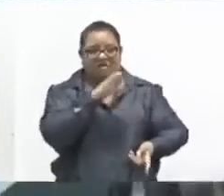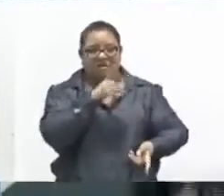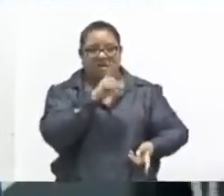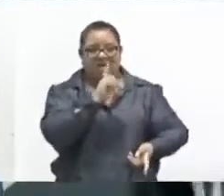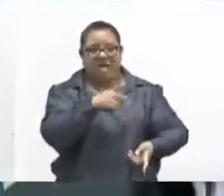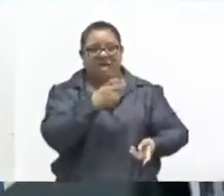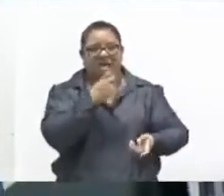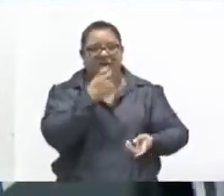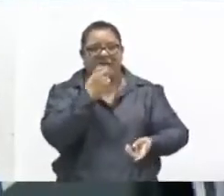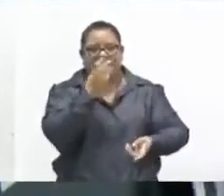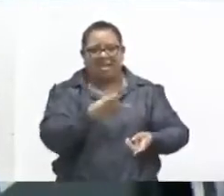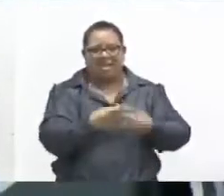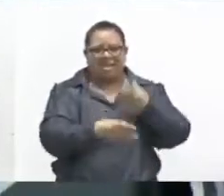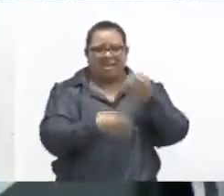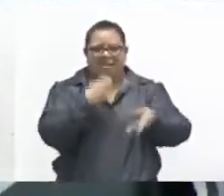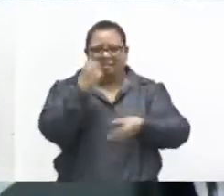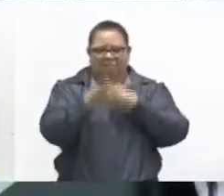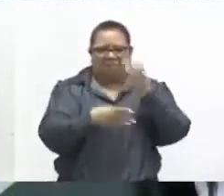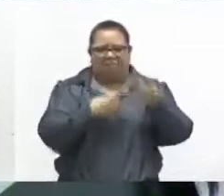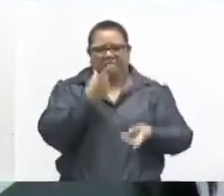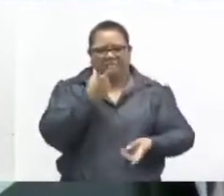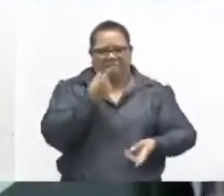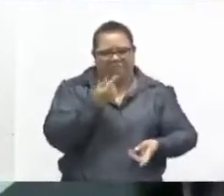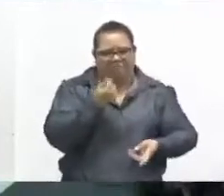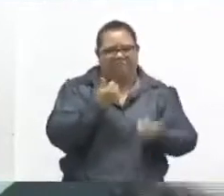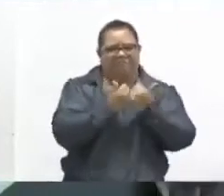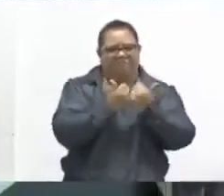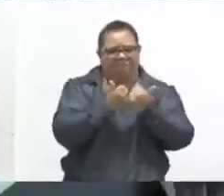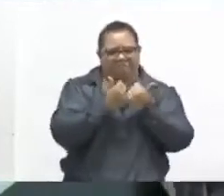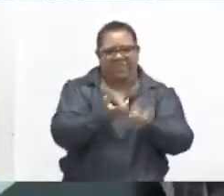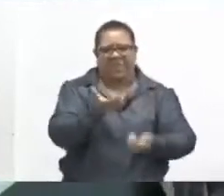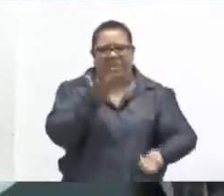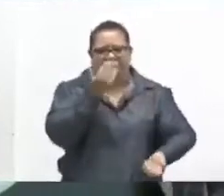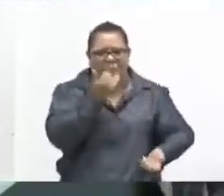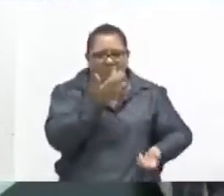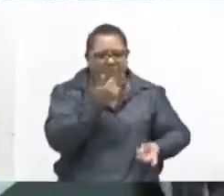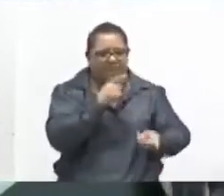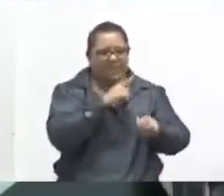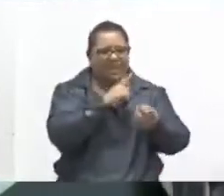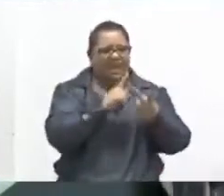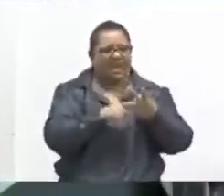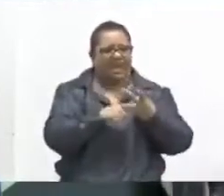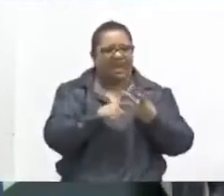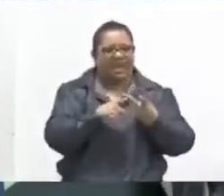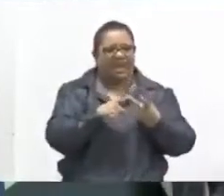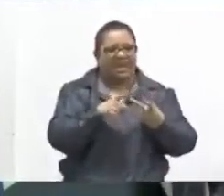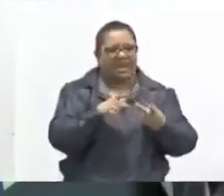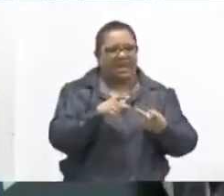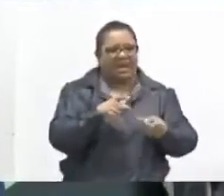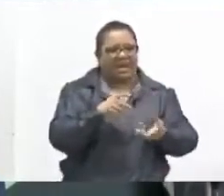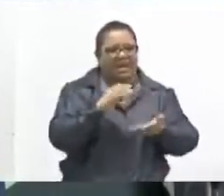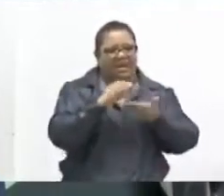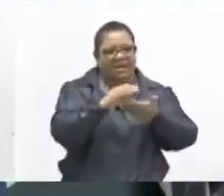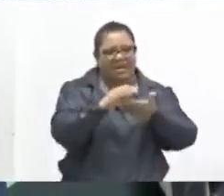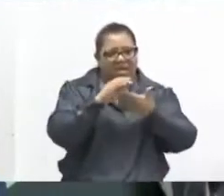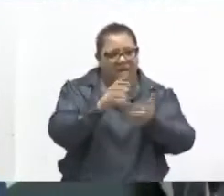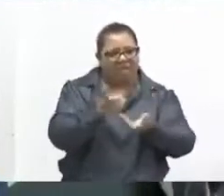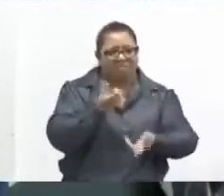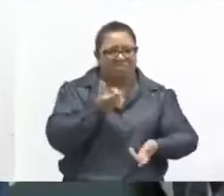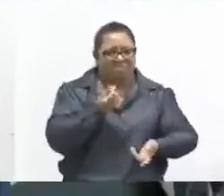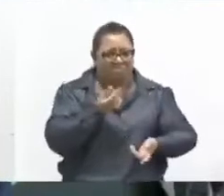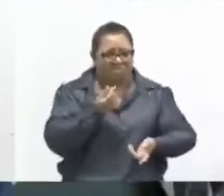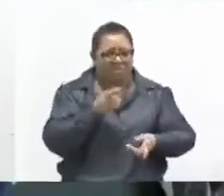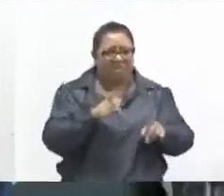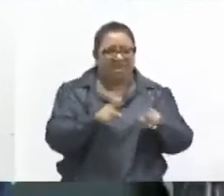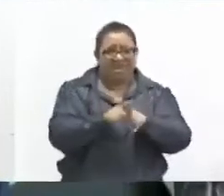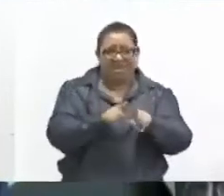acha que a assistência estudantil é assistencialismo, é você dar um prato de comida para o estudante, é você dar uma bolsa de R$400 para o estudante e